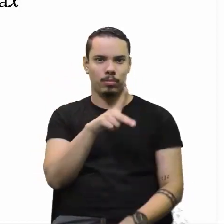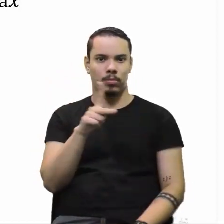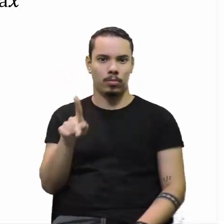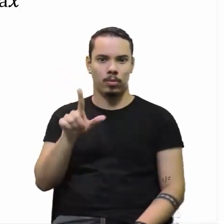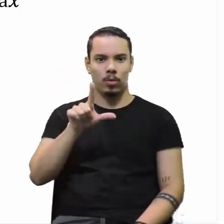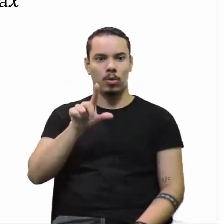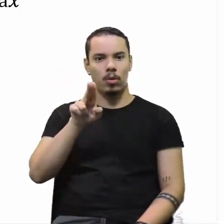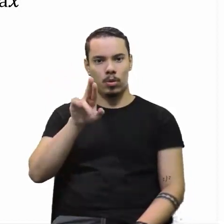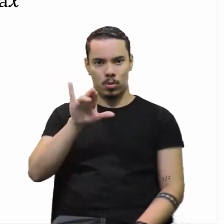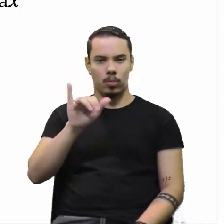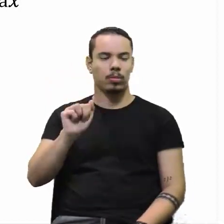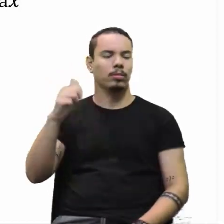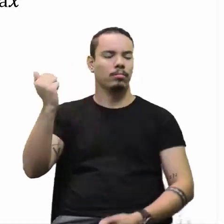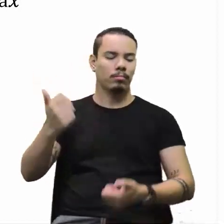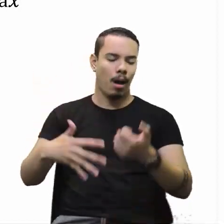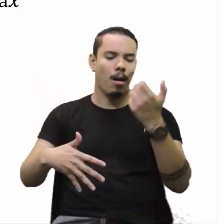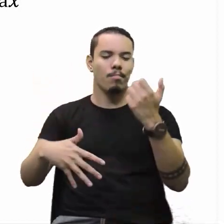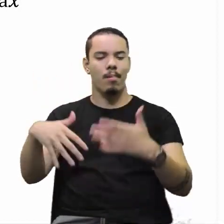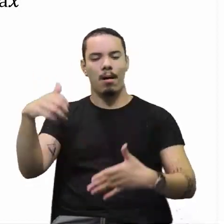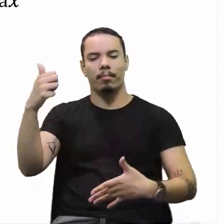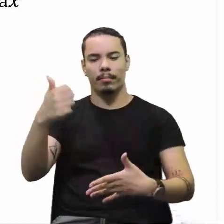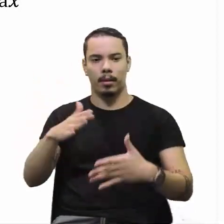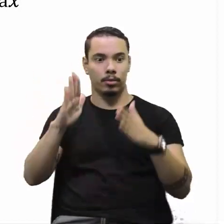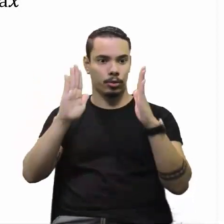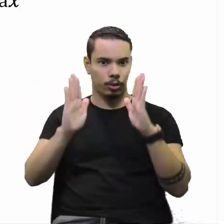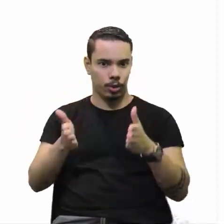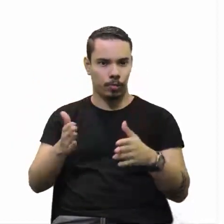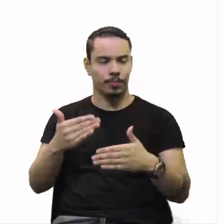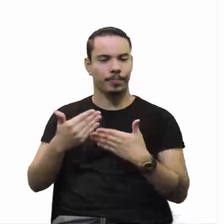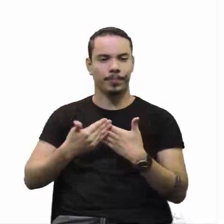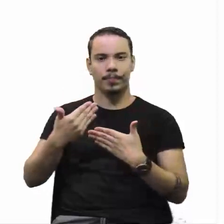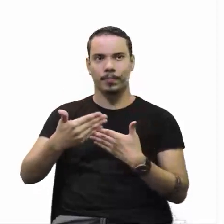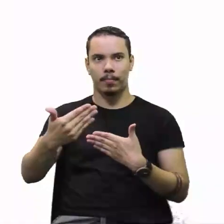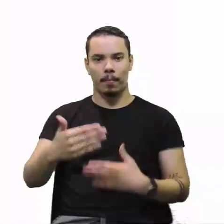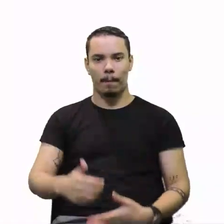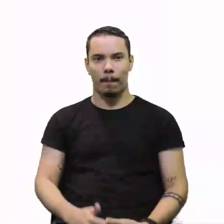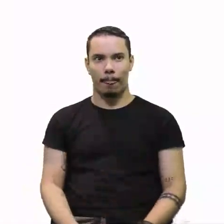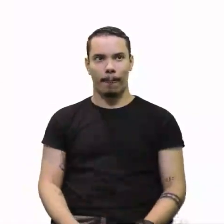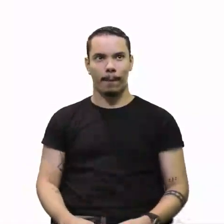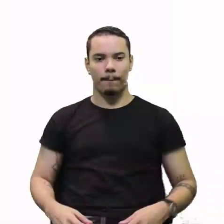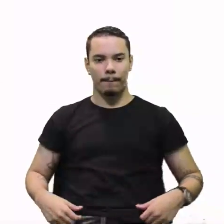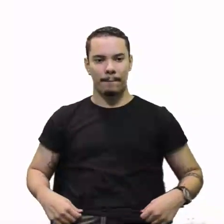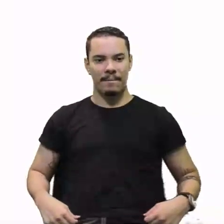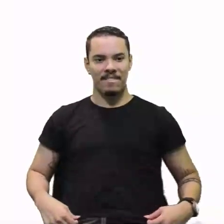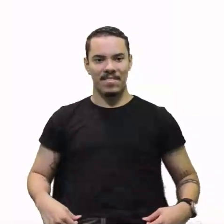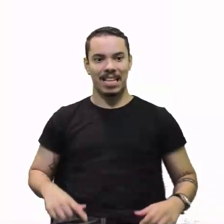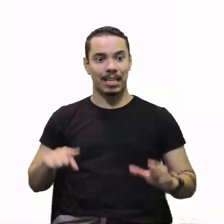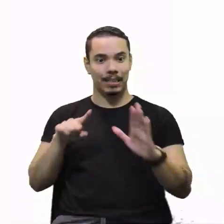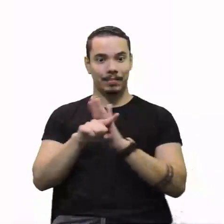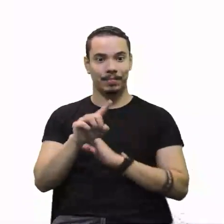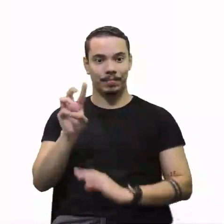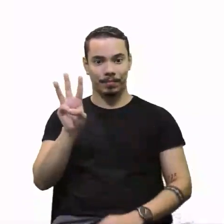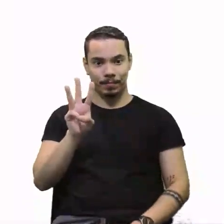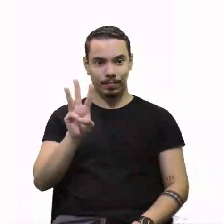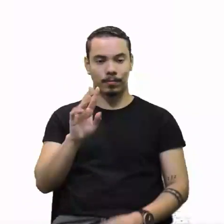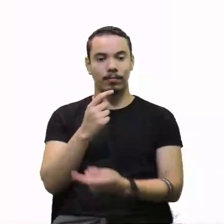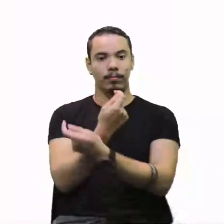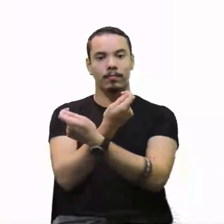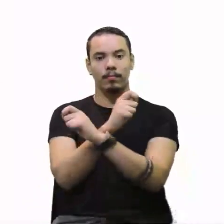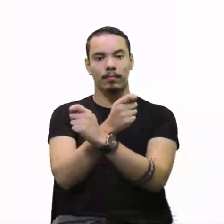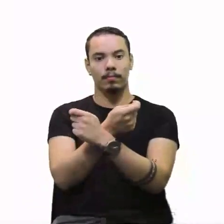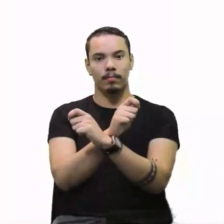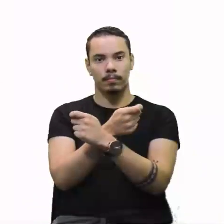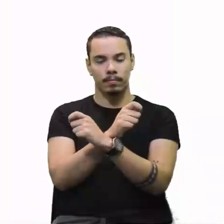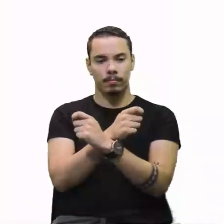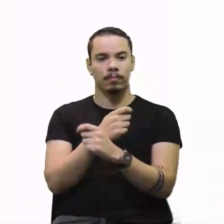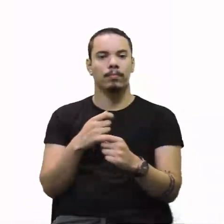lá, que fala exatamente sobre isso. Então vamos para frente. Questão 3, né? Isso. PUC de Rio Grande do Sul,